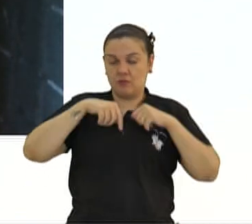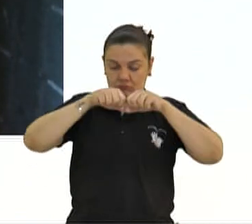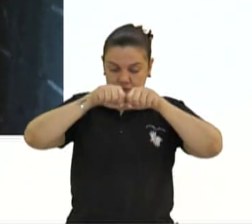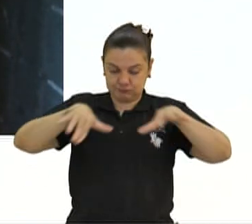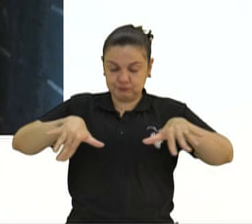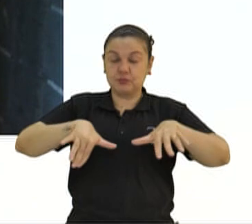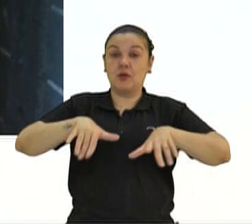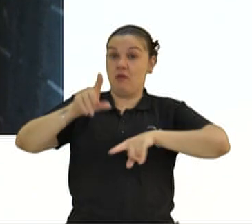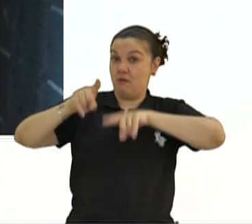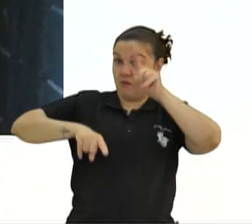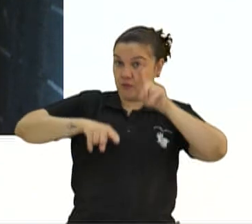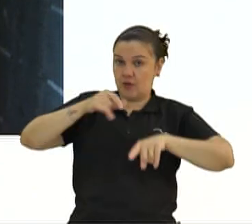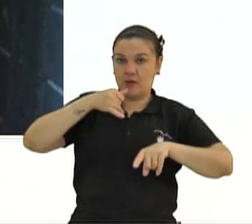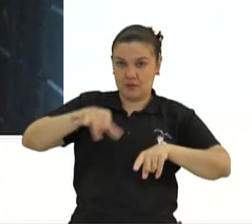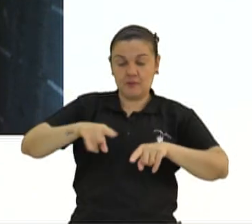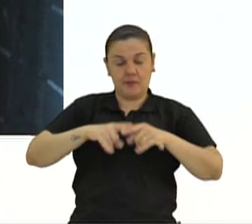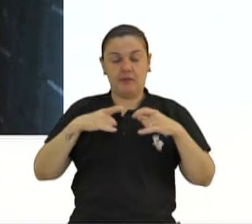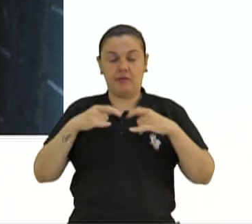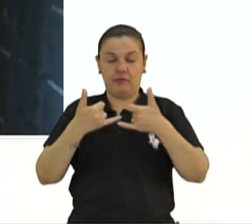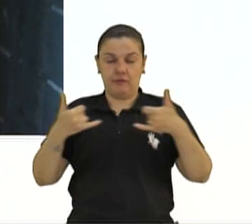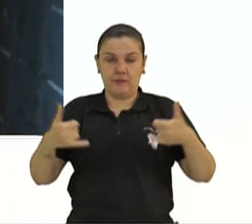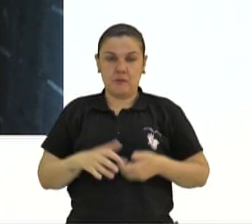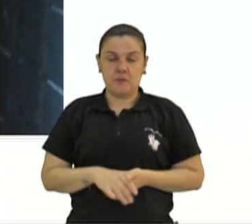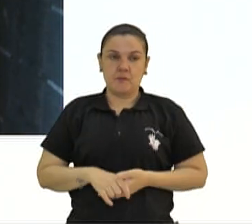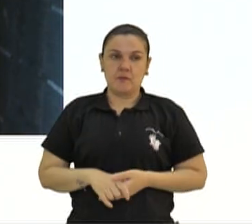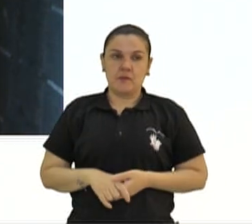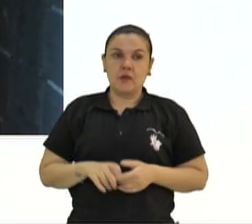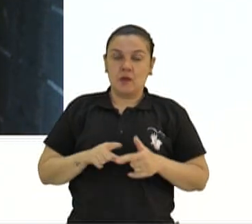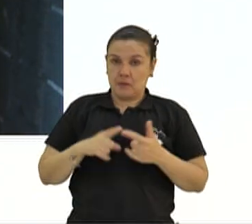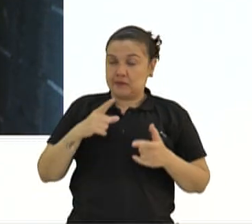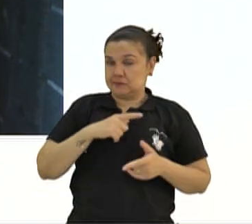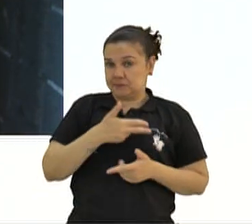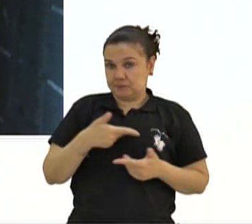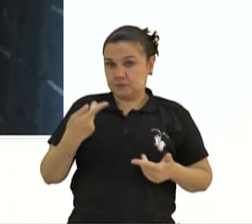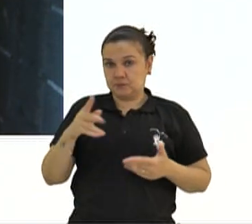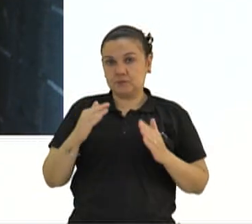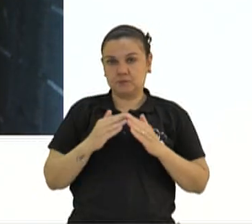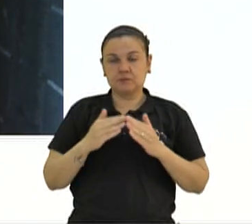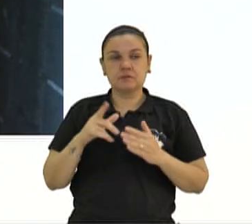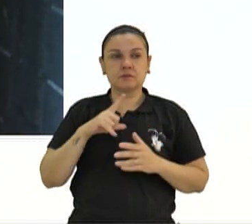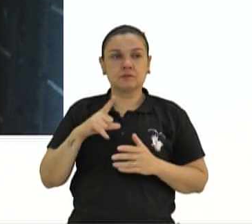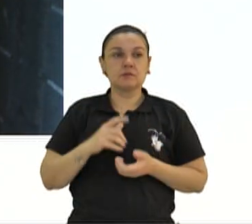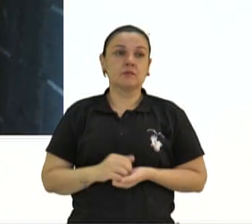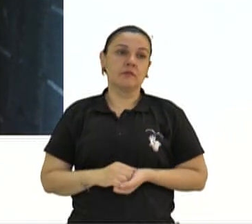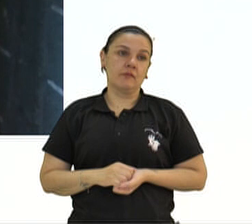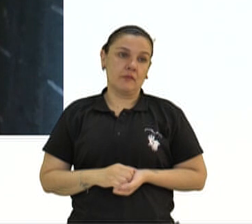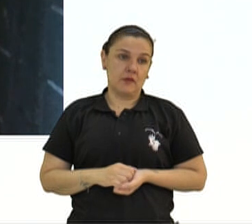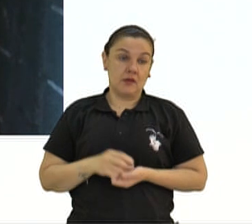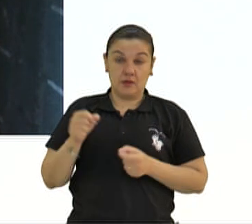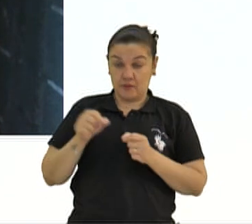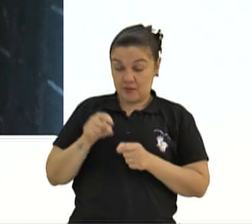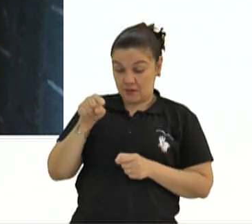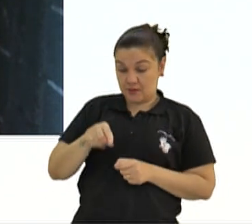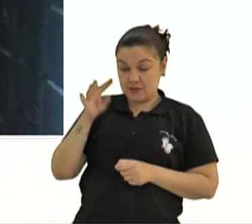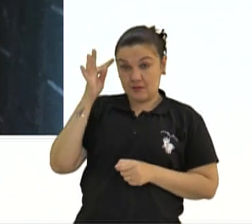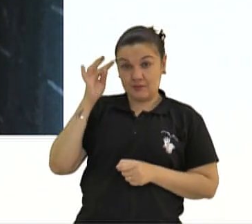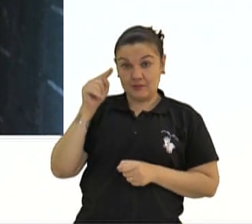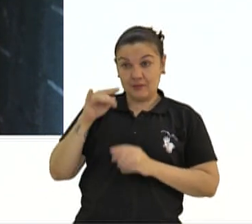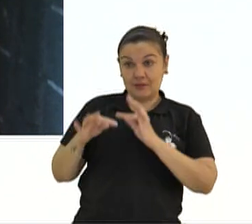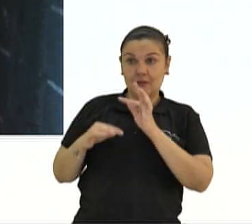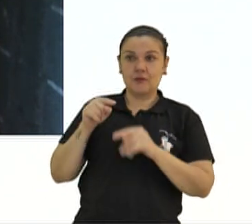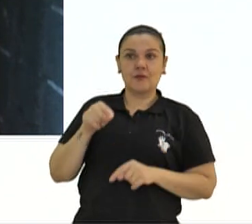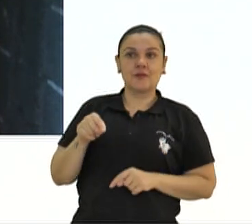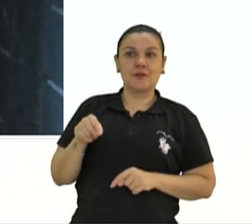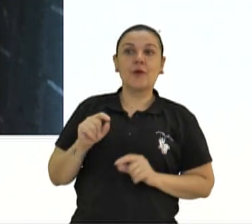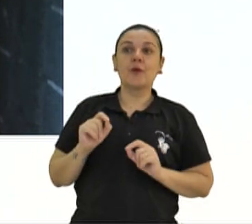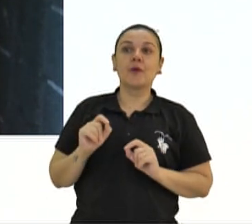distribuição de corrente alternada com fios. Okay. Mas tem algo na sua casa, com certeza tem na casa dos ouvintes, que trabalha com essa tecnologia. Perfeito.